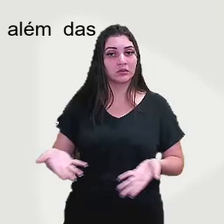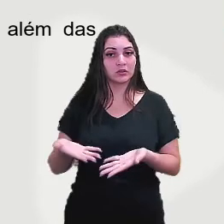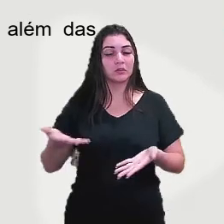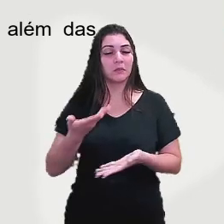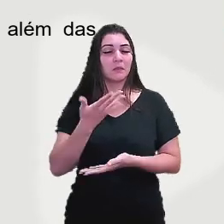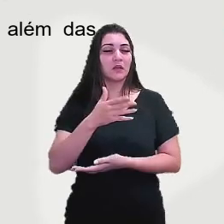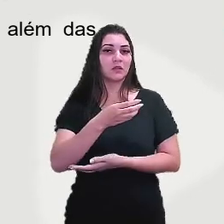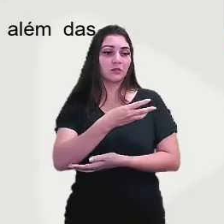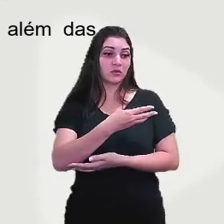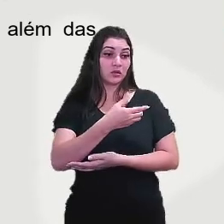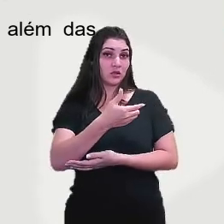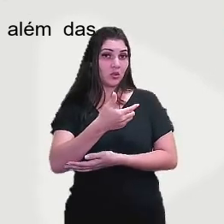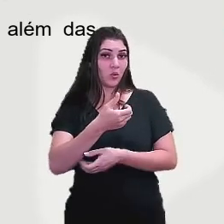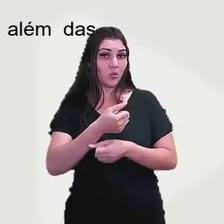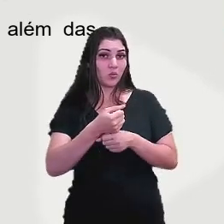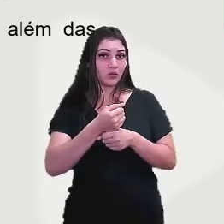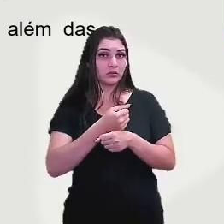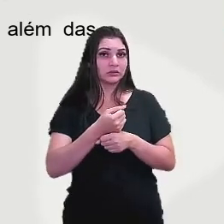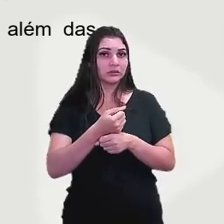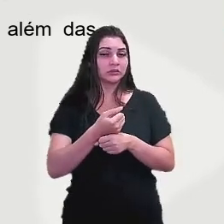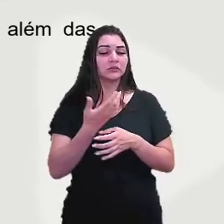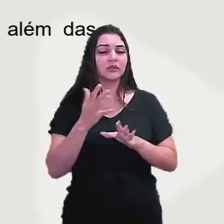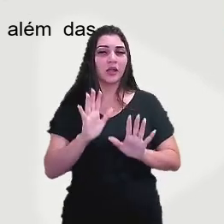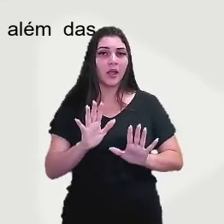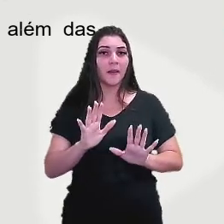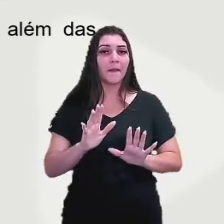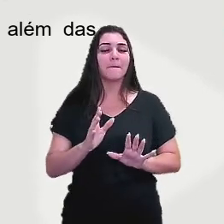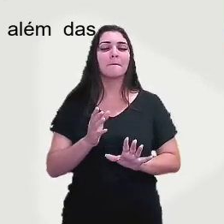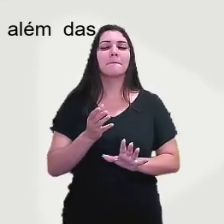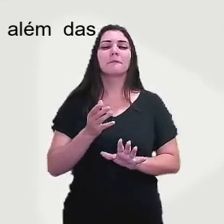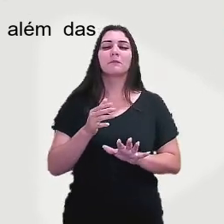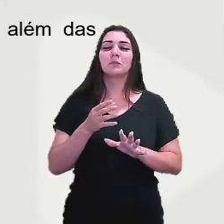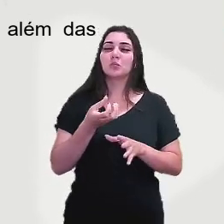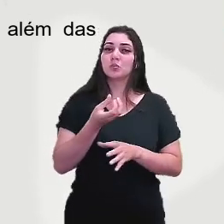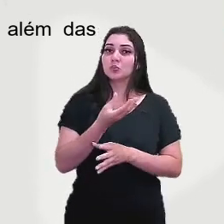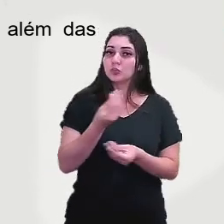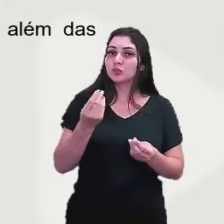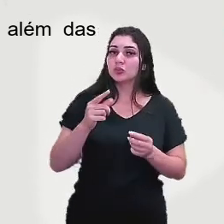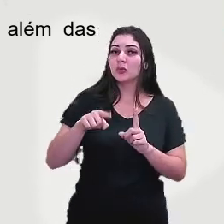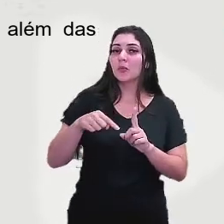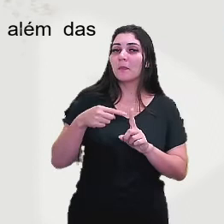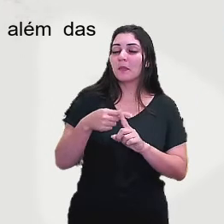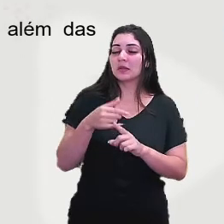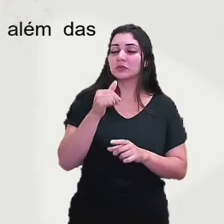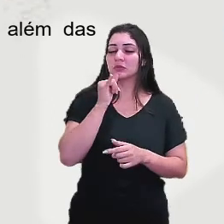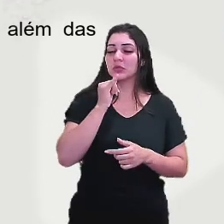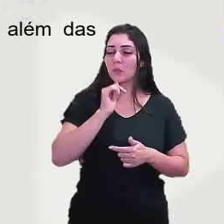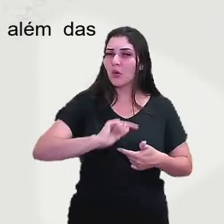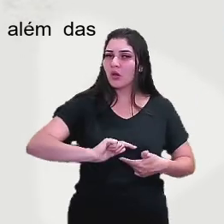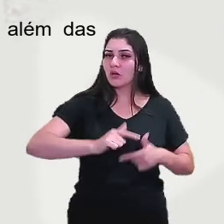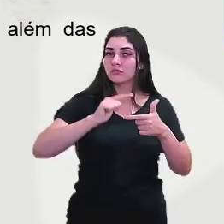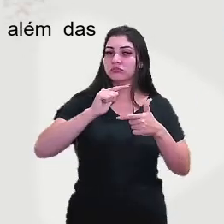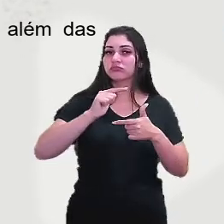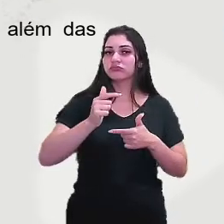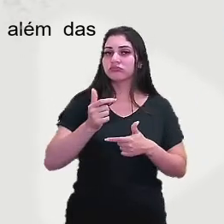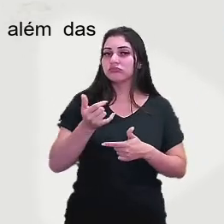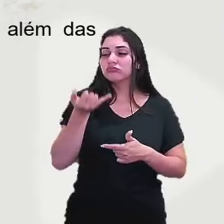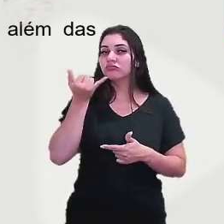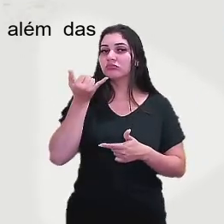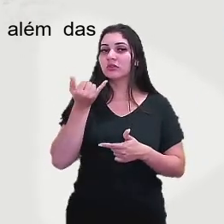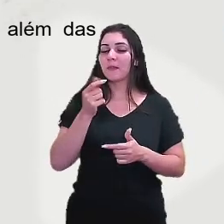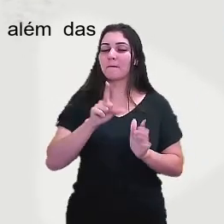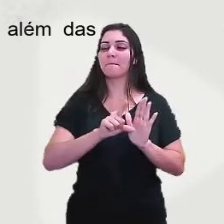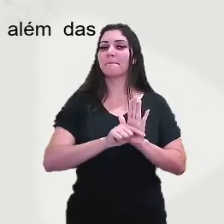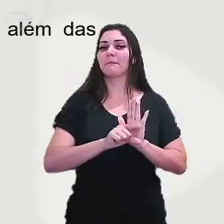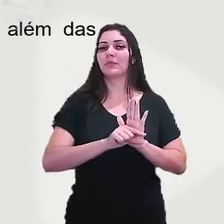anos. Professora, 32 anos é muito. É muito, sim, para algumas coisas, mas para a evolução de um aparelho, gente, é